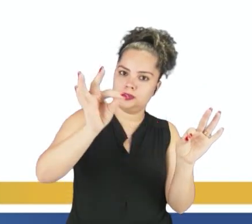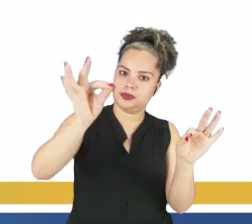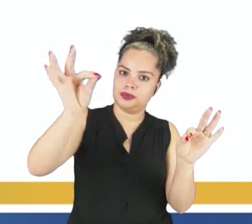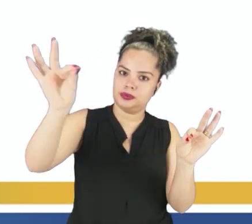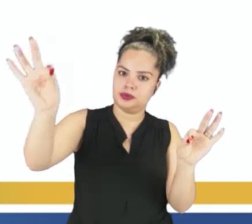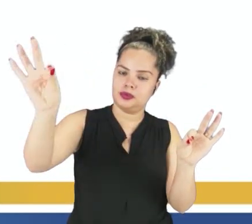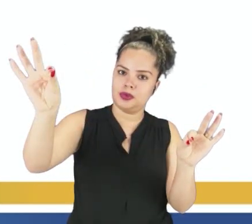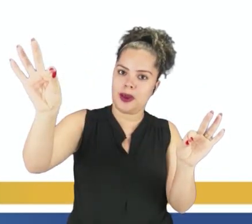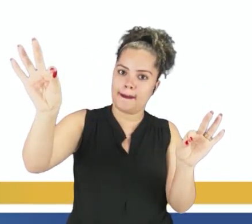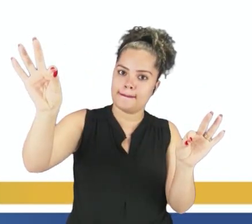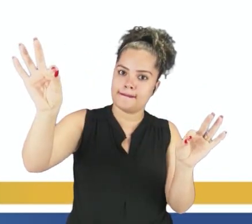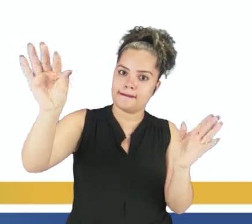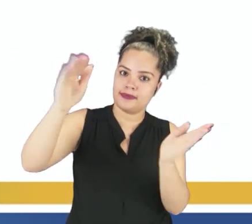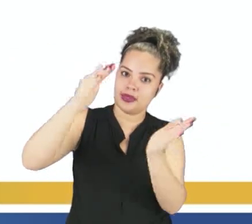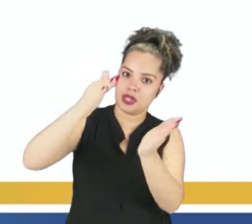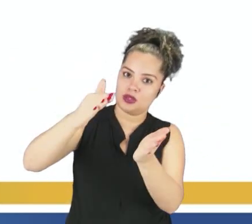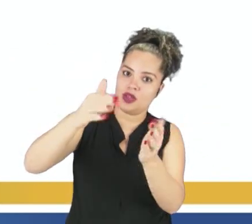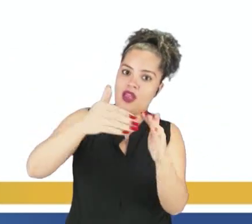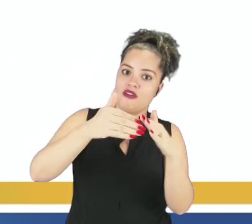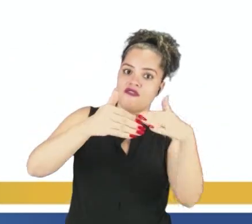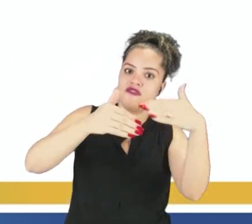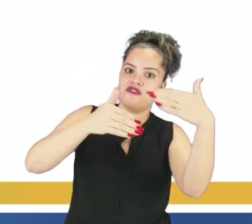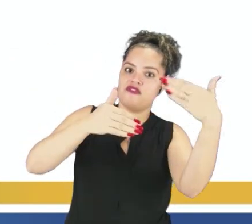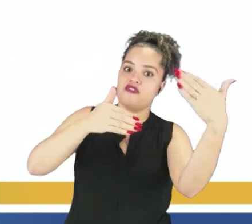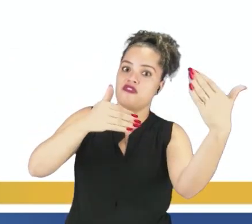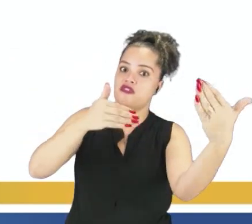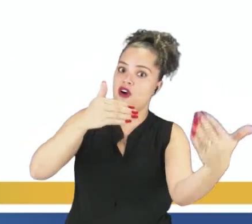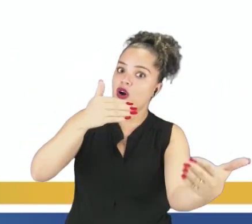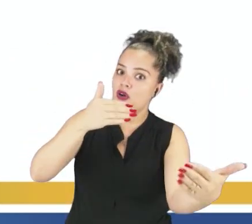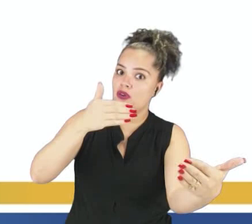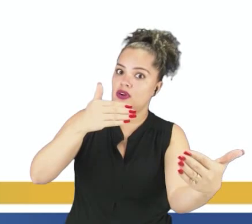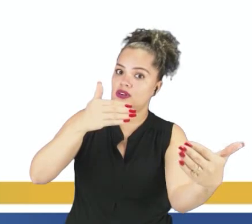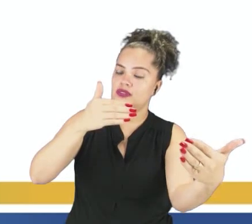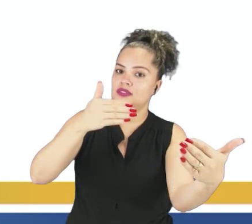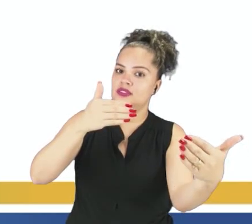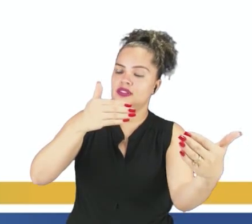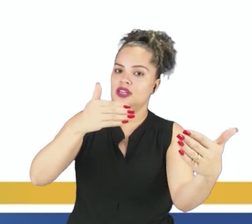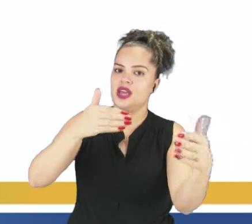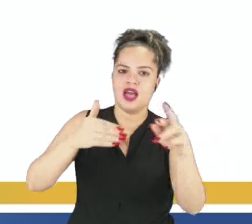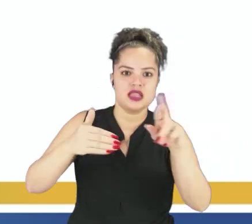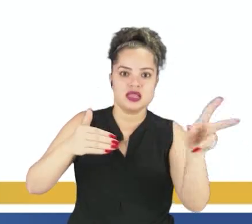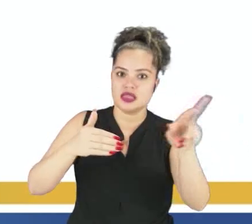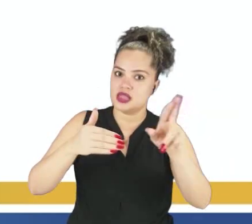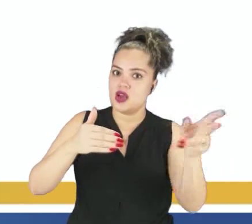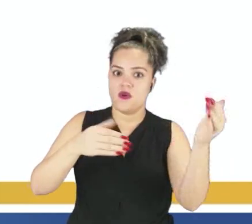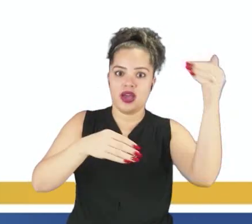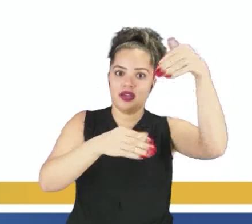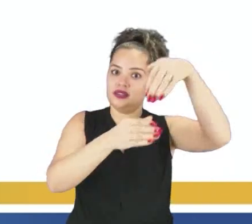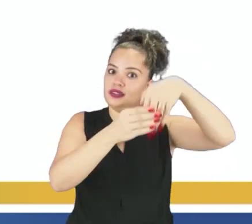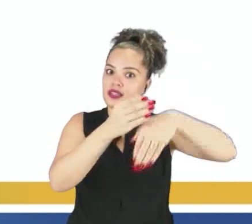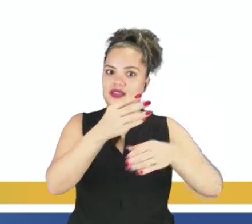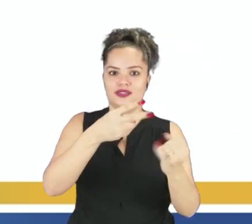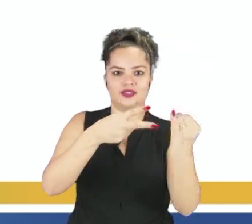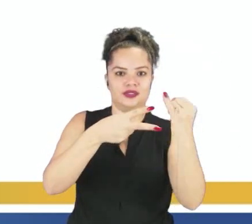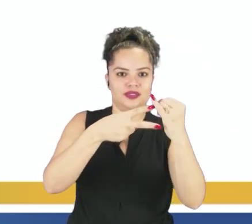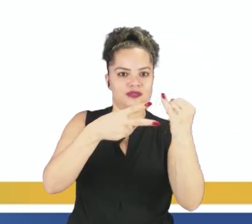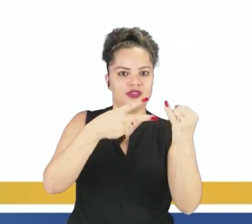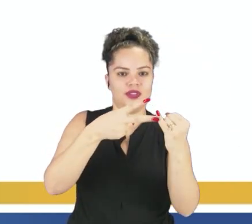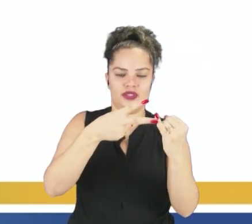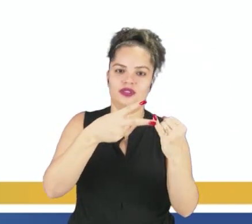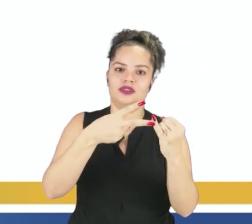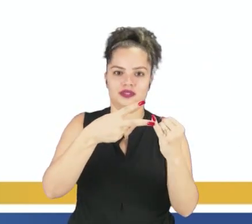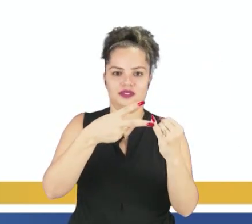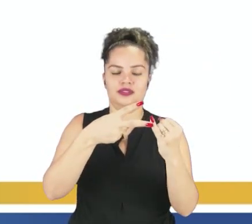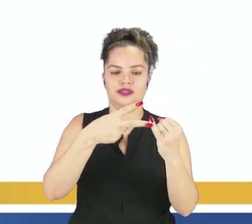acontece? Parte desse segmento de reta não está dentro desse polígono, na parte interna, na